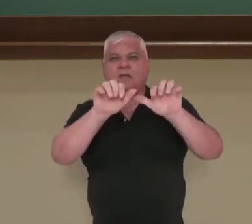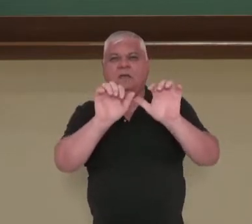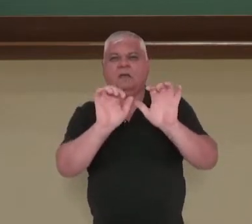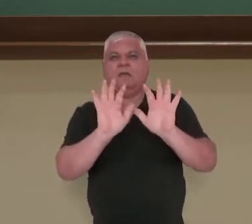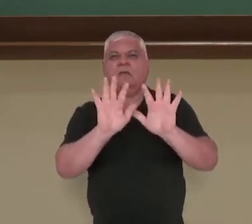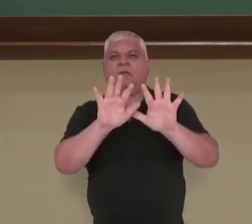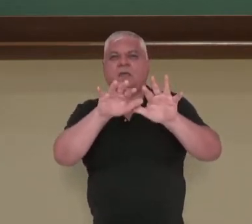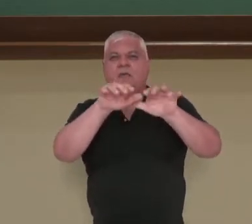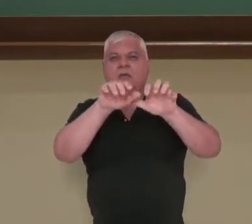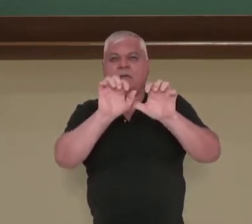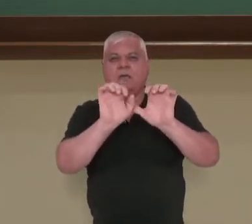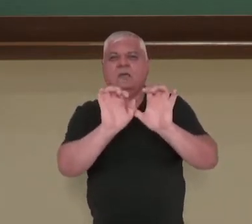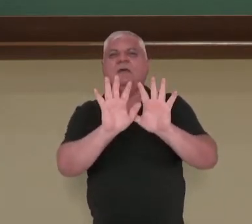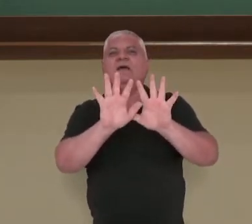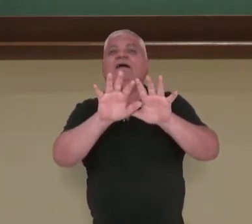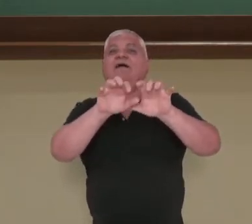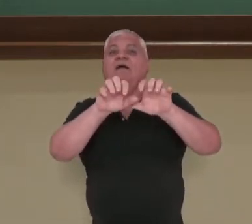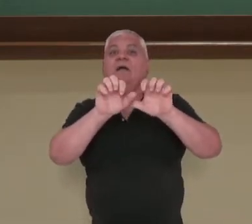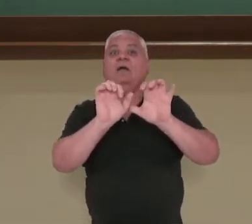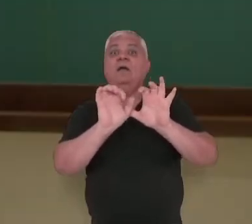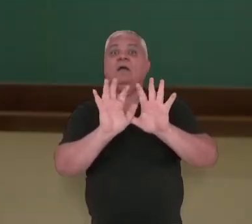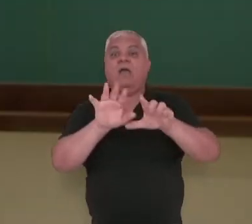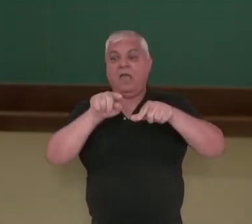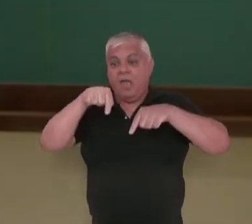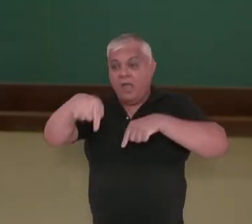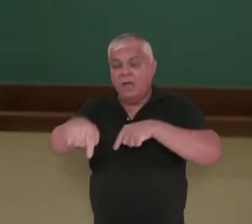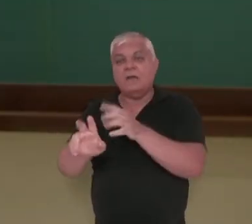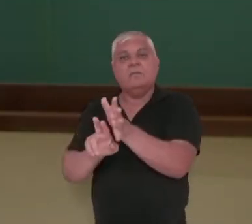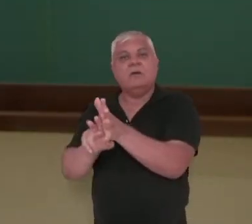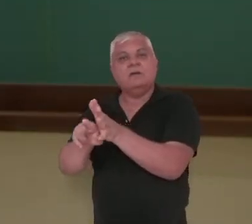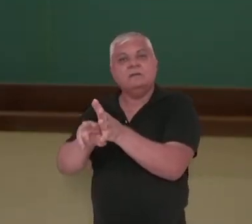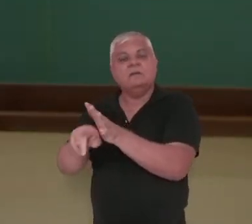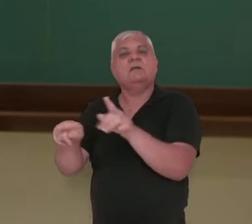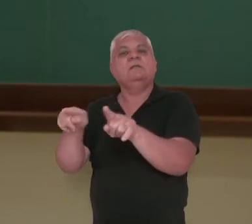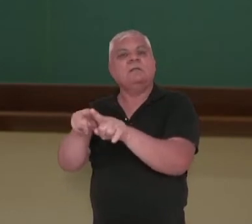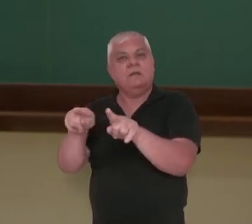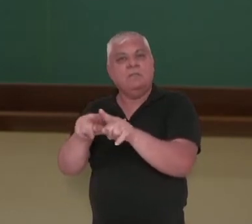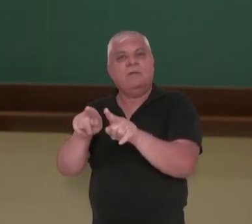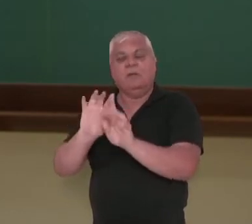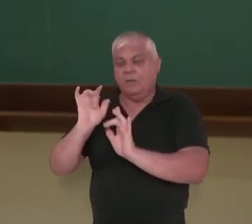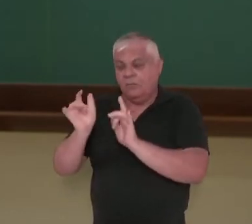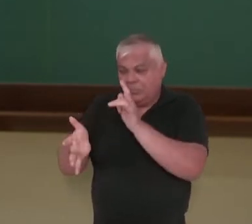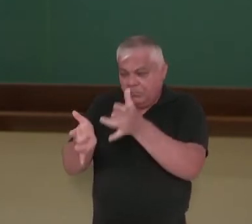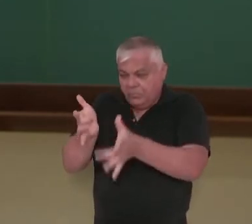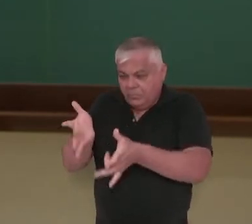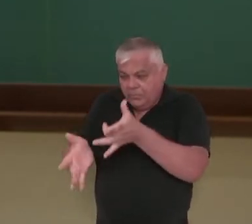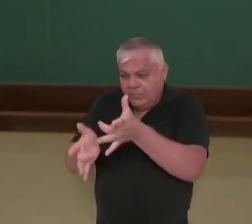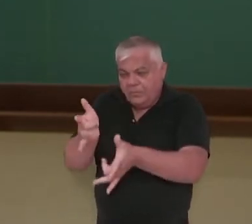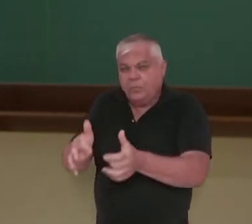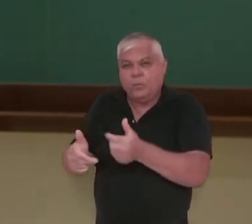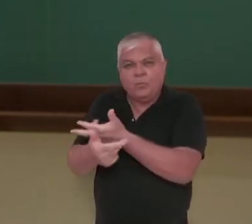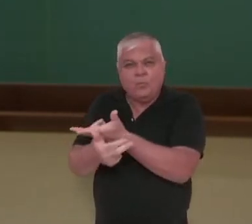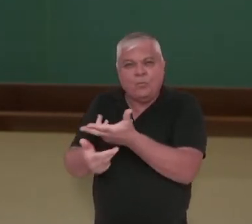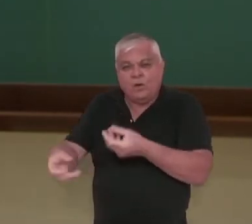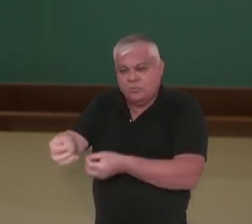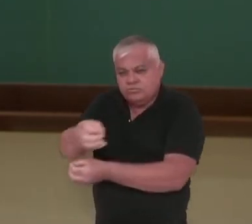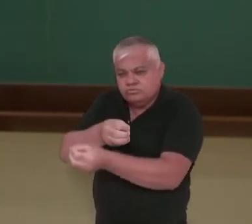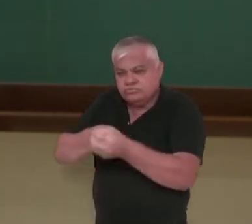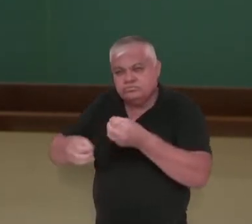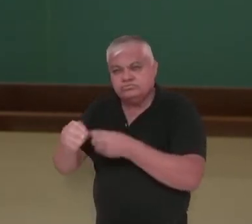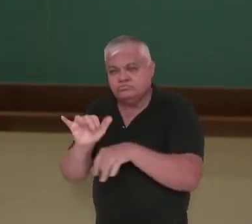as bactérias decompositoras, elas concluem decompondo ali a matéria orgânica. E aquelas que